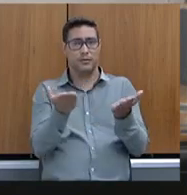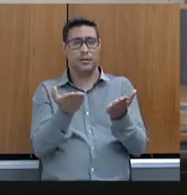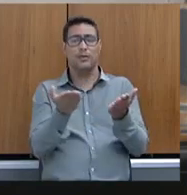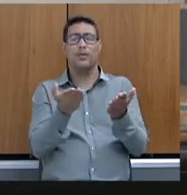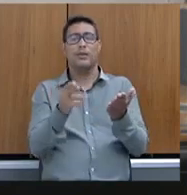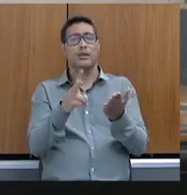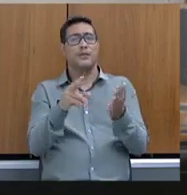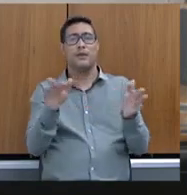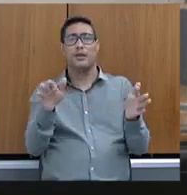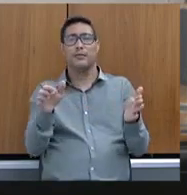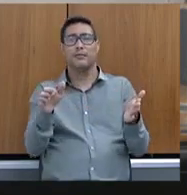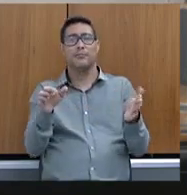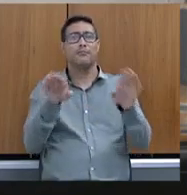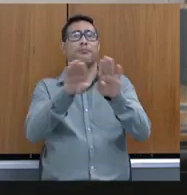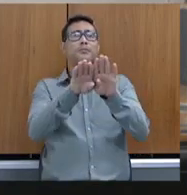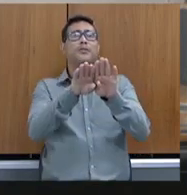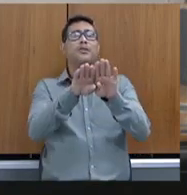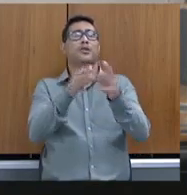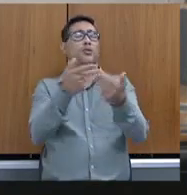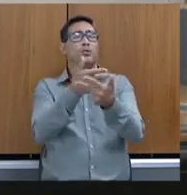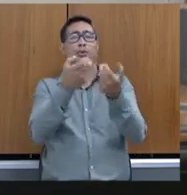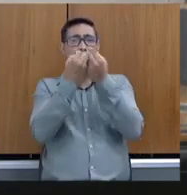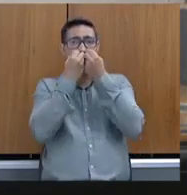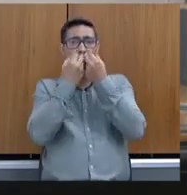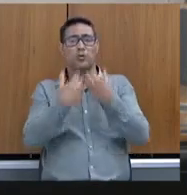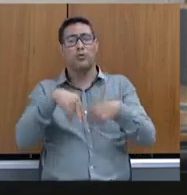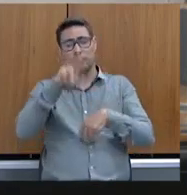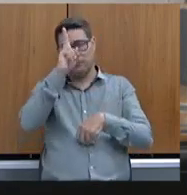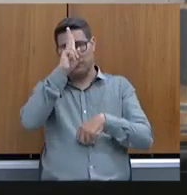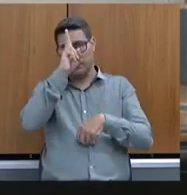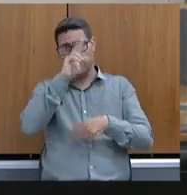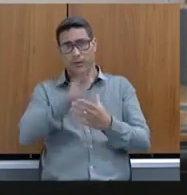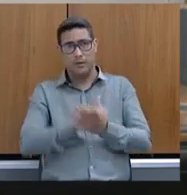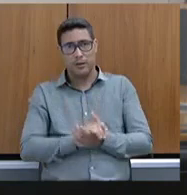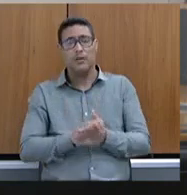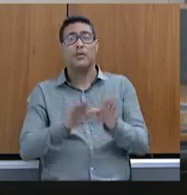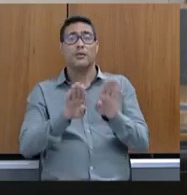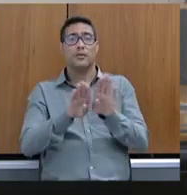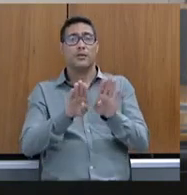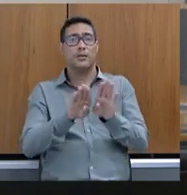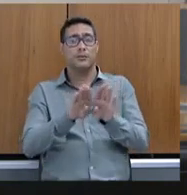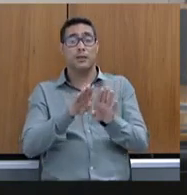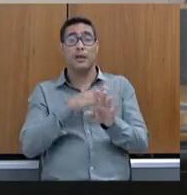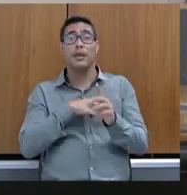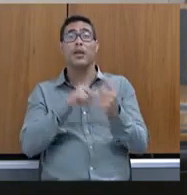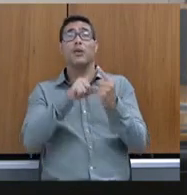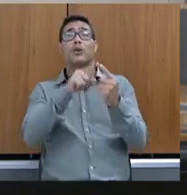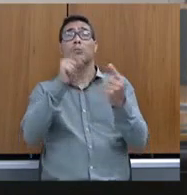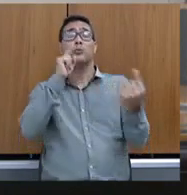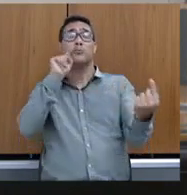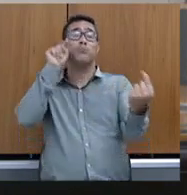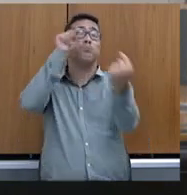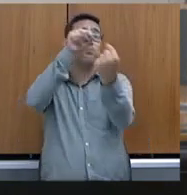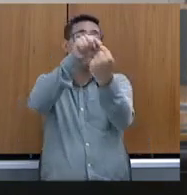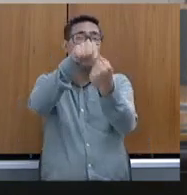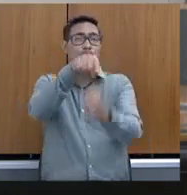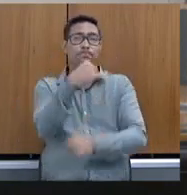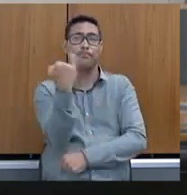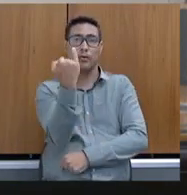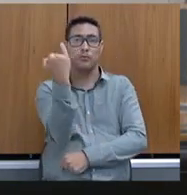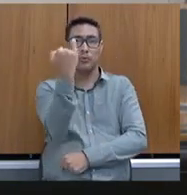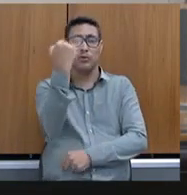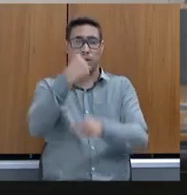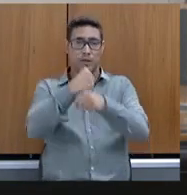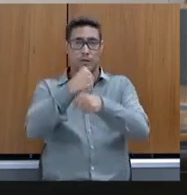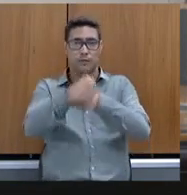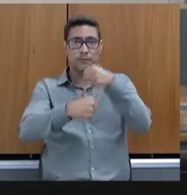boa para comemorar e sobretudo com o norte muito importante para o Próximo exercício né para